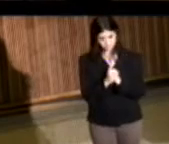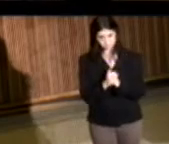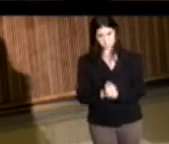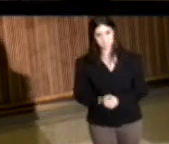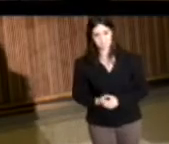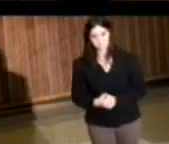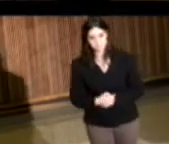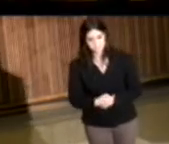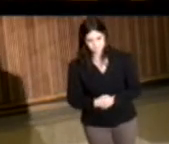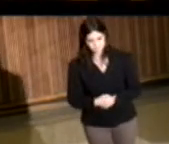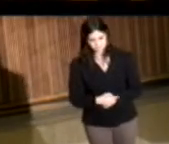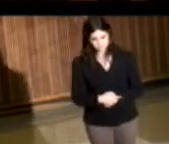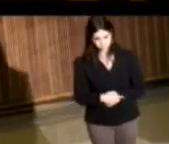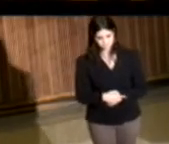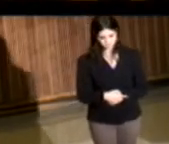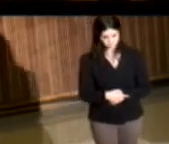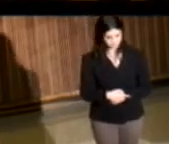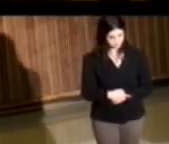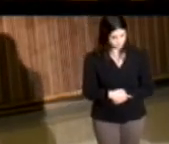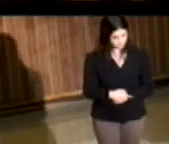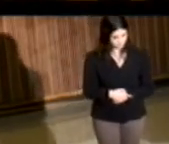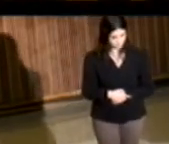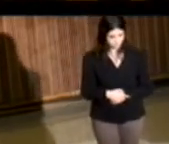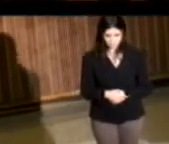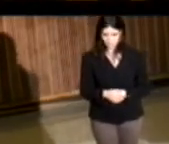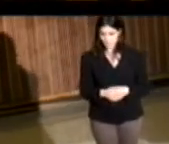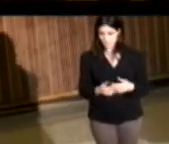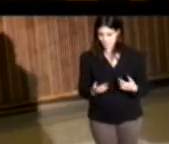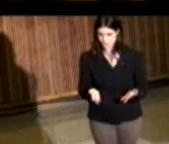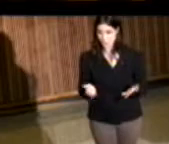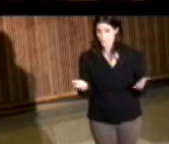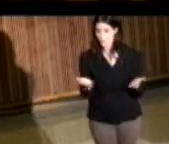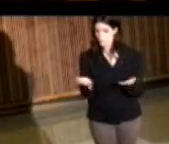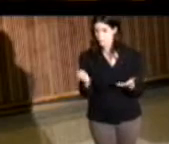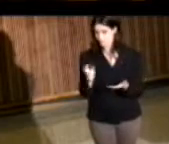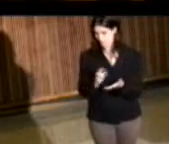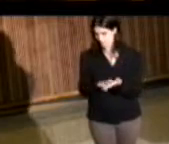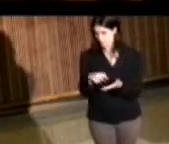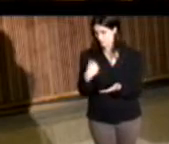amém. Nós começamos a estudar esse texto e aprendemos hoje pela